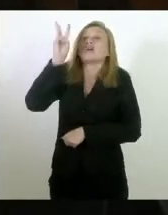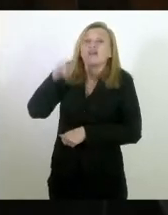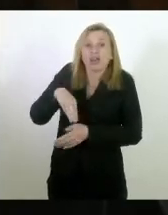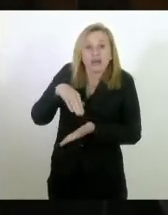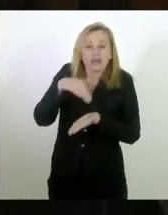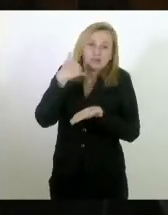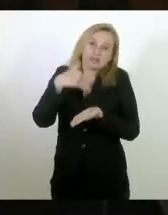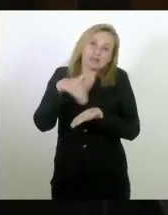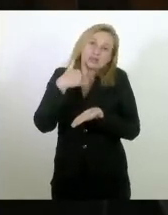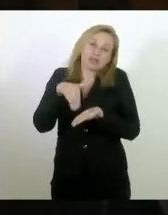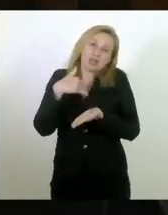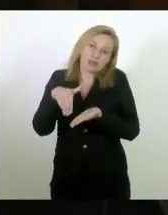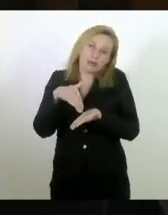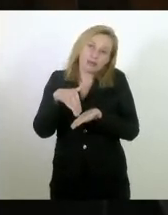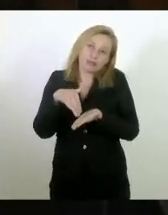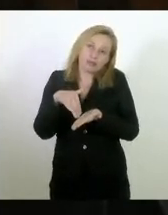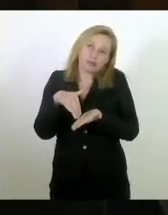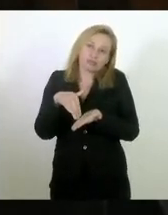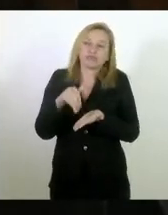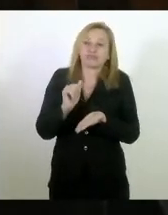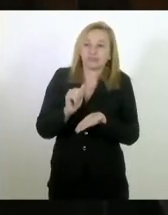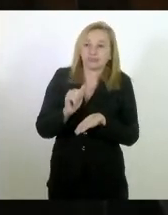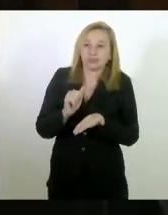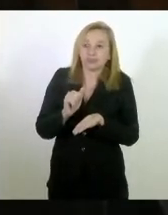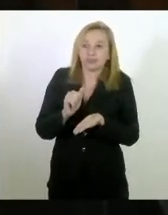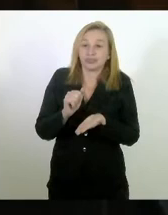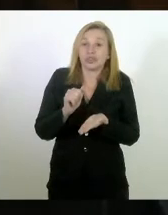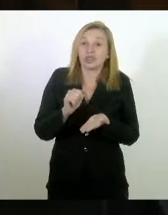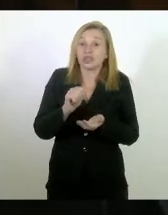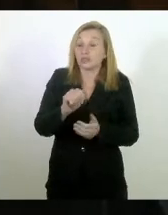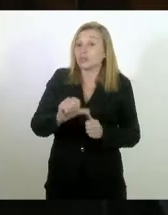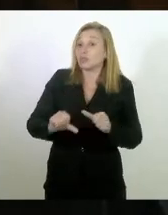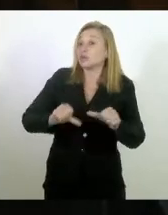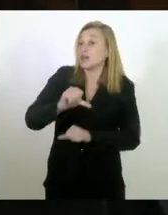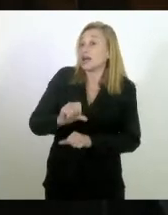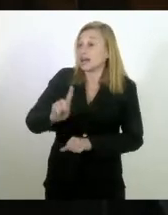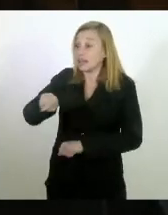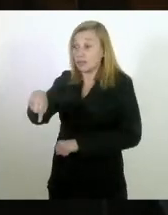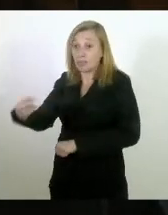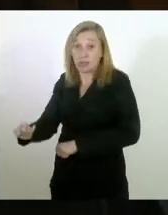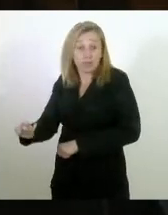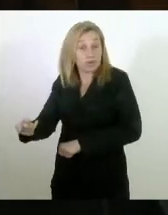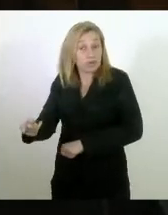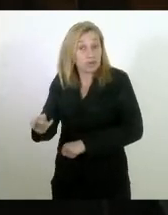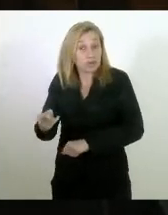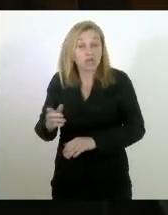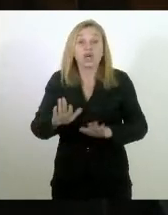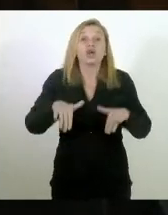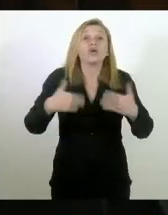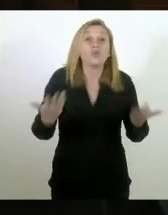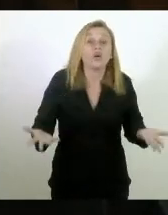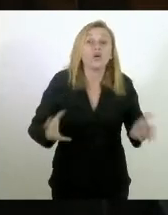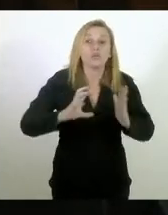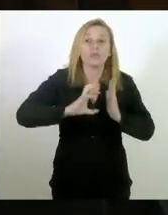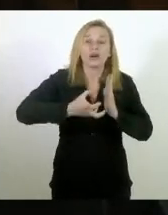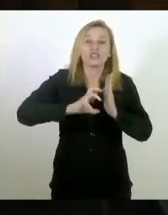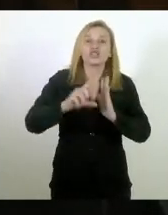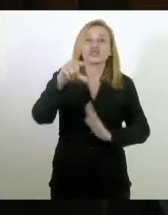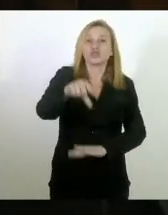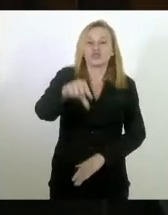secretário que sai na logo a seguir e qual foi o partido que